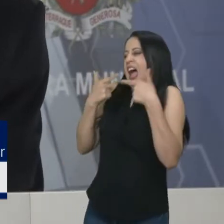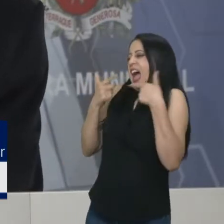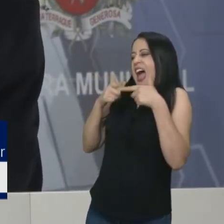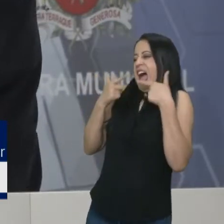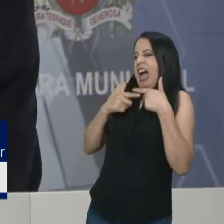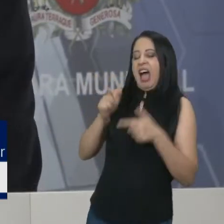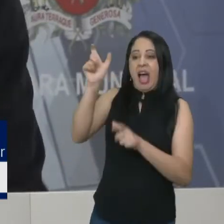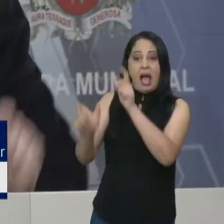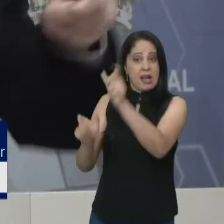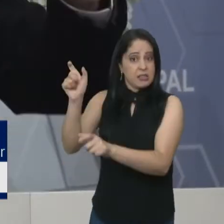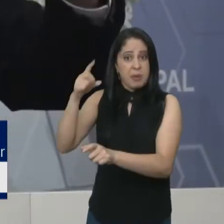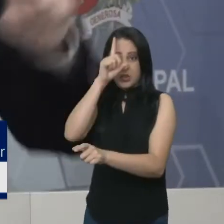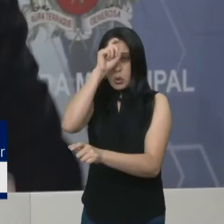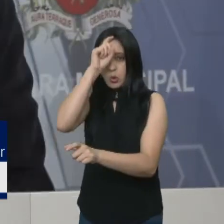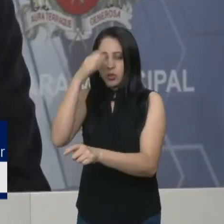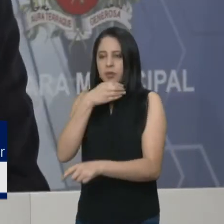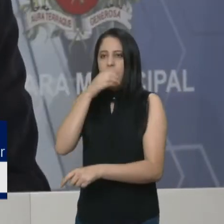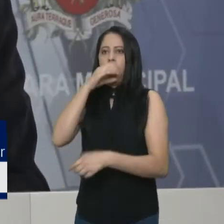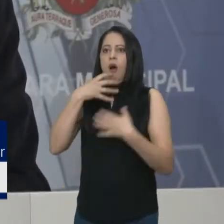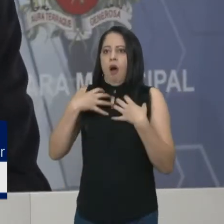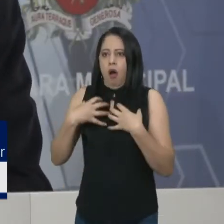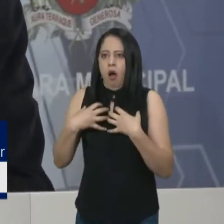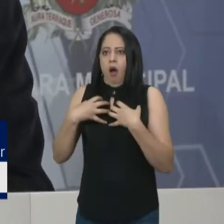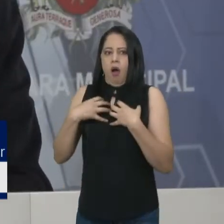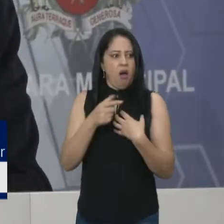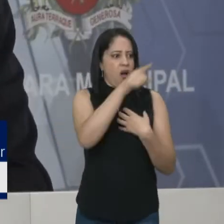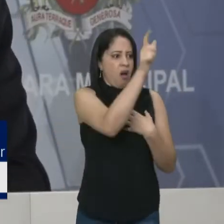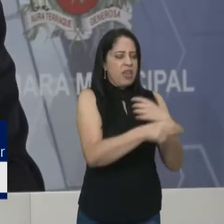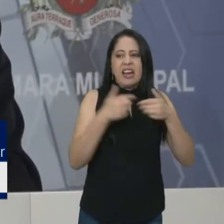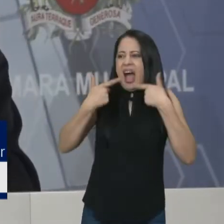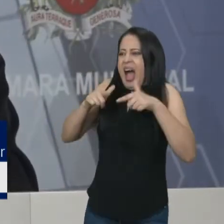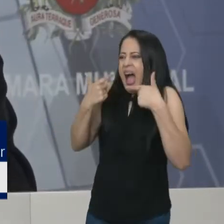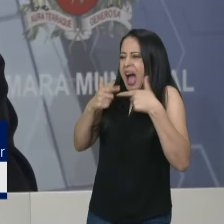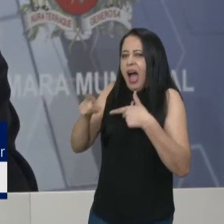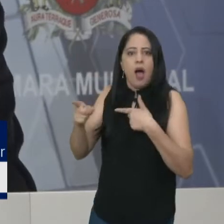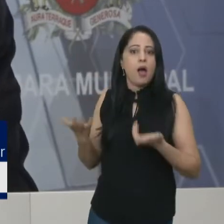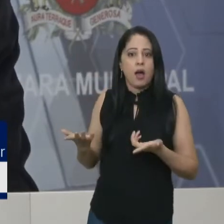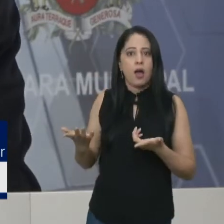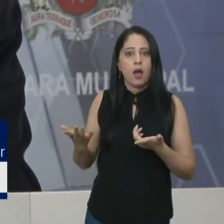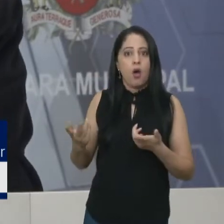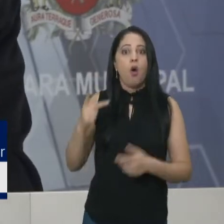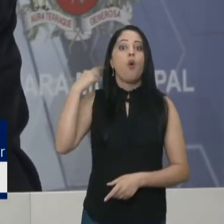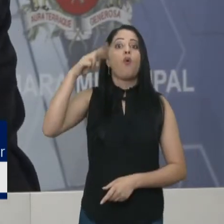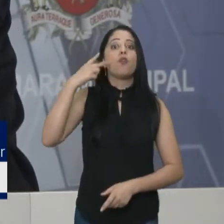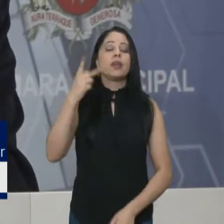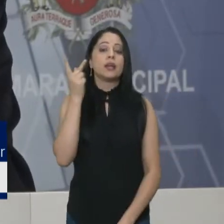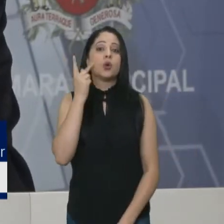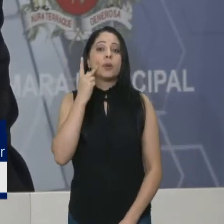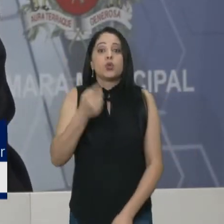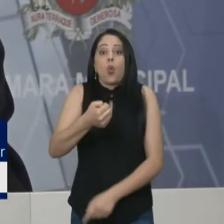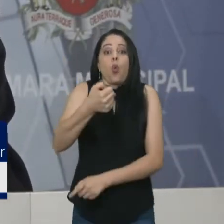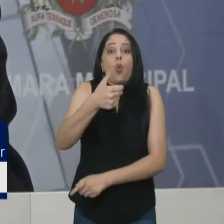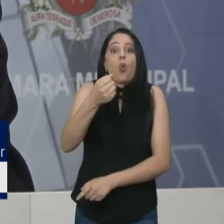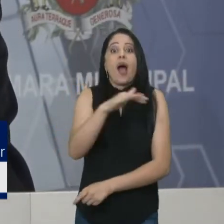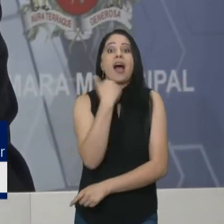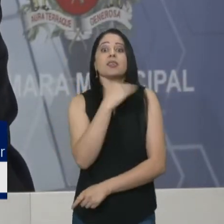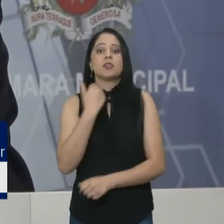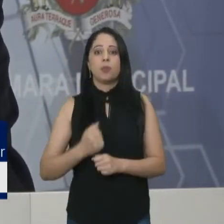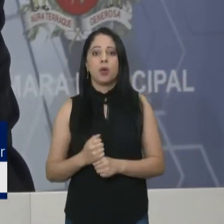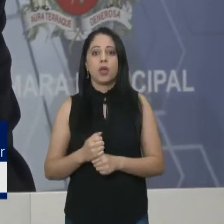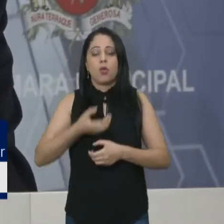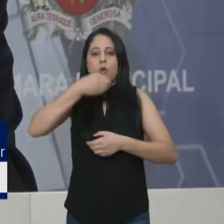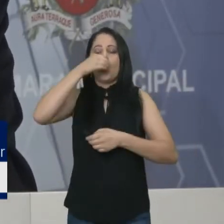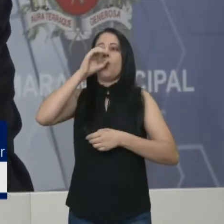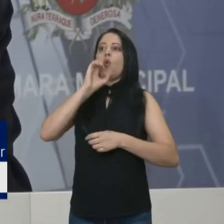pessoas entubadas. O próprio vereador Pascutti, que foi um cara que quase morreu na pandemia, na hora que ele estava entubado, o Bolsonaro estava